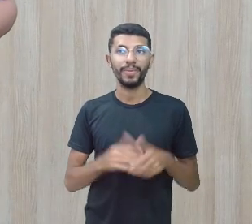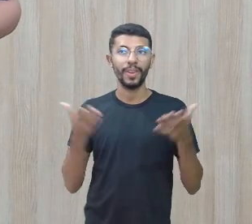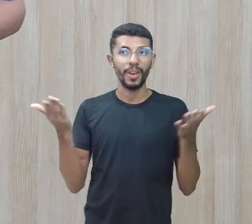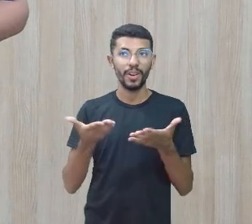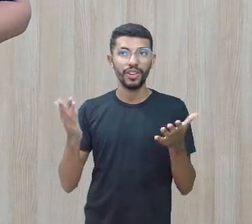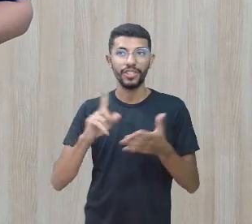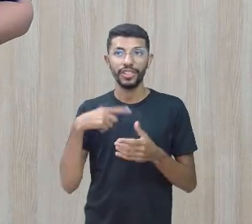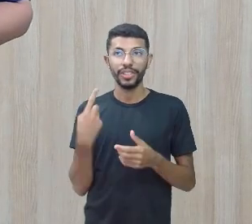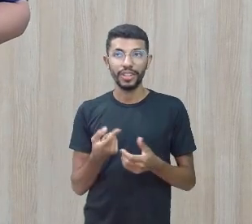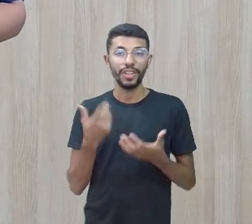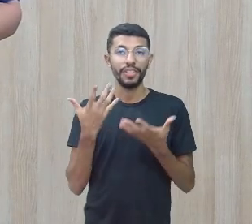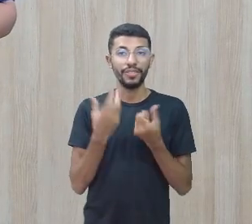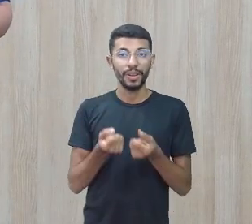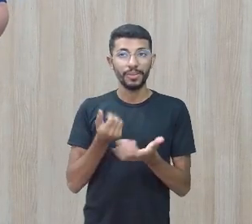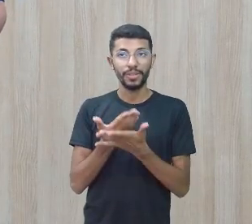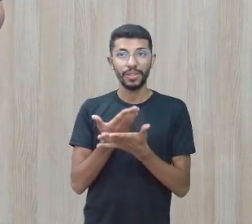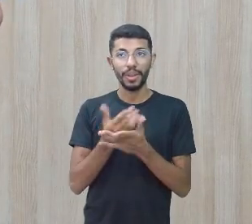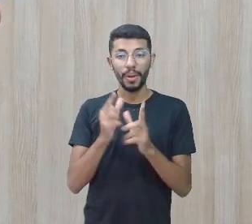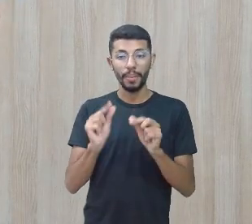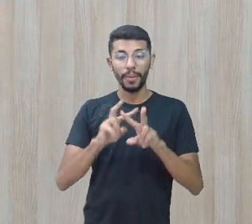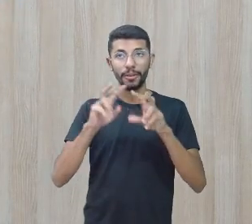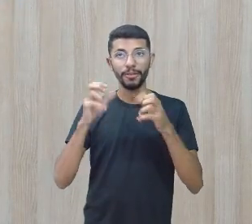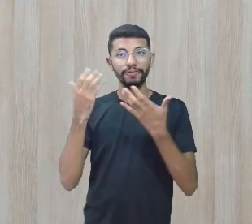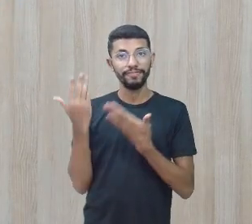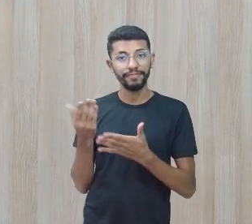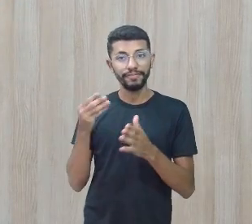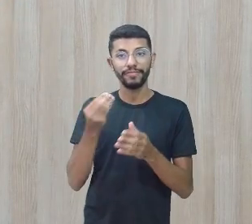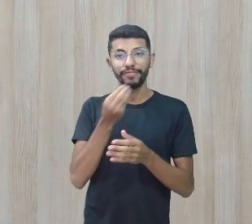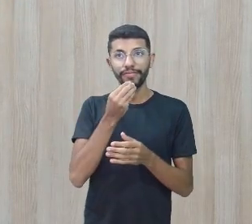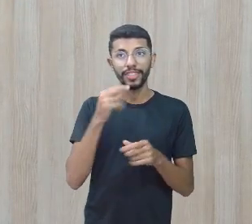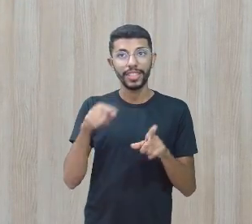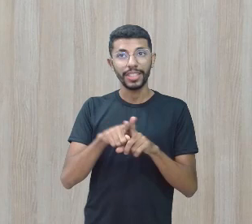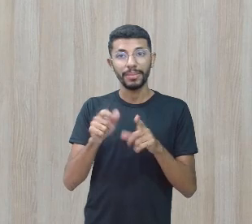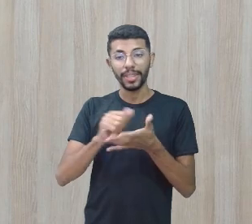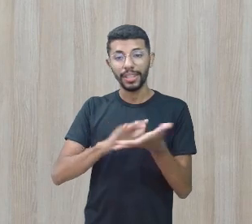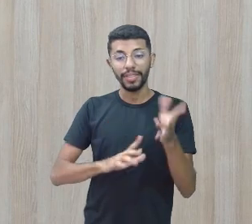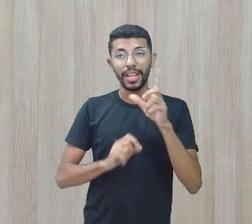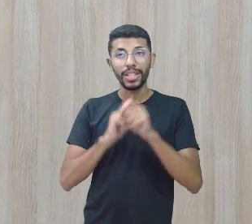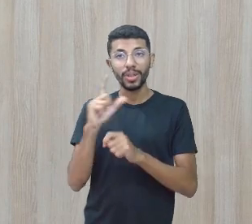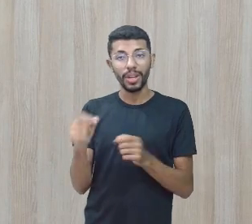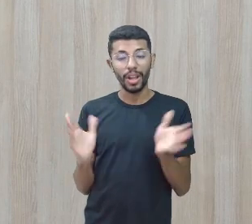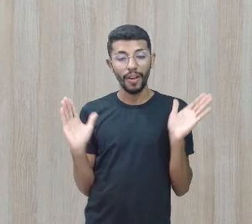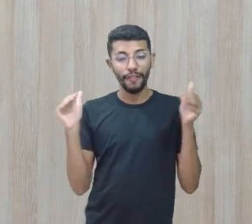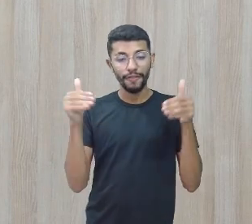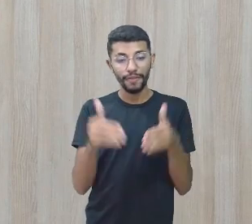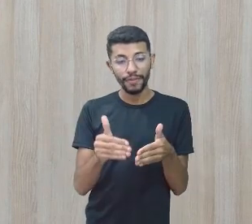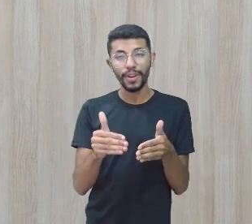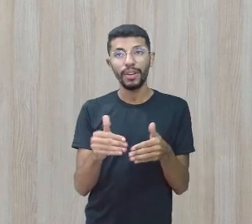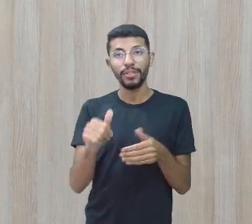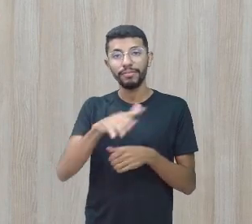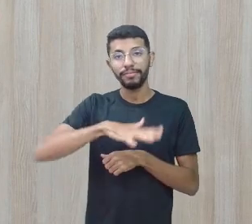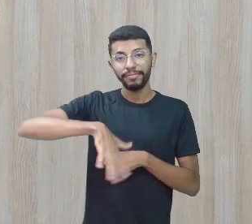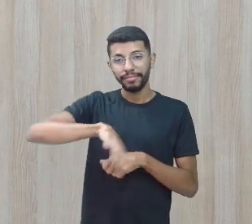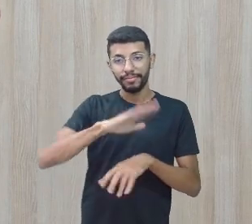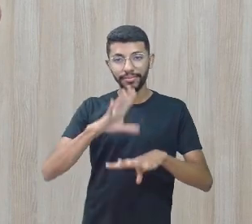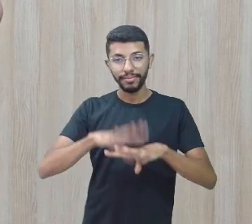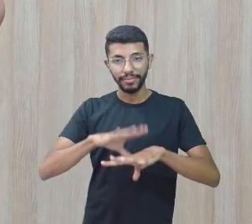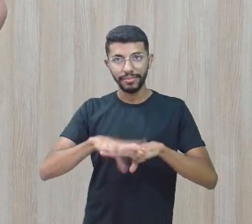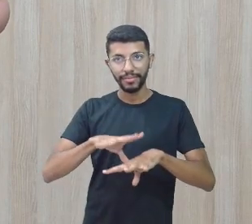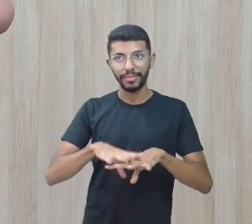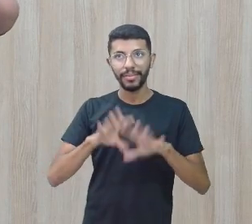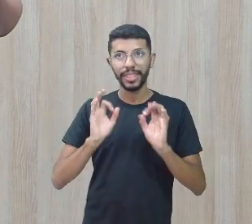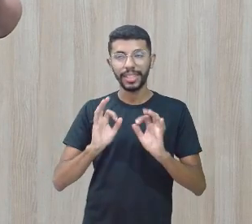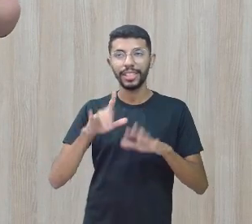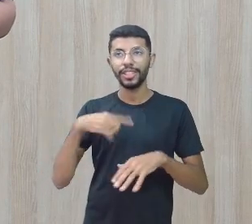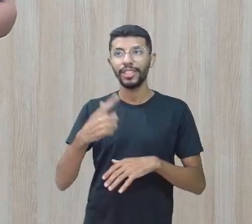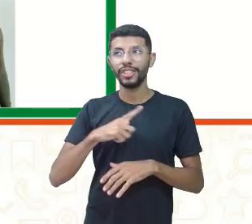Hoje nós vamos ver um pouco de sugestões de atividades também, mas trabalhando, envolvendo a área da matemática, né?